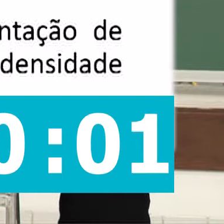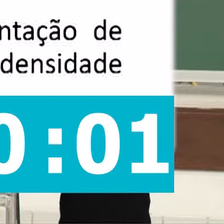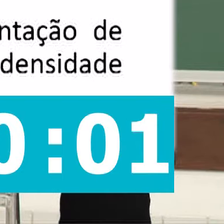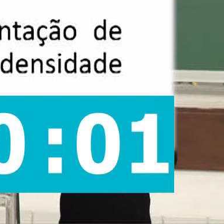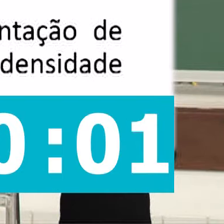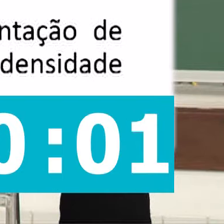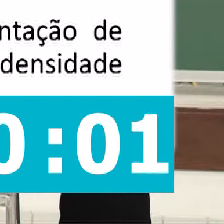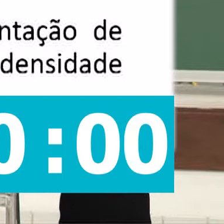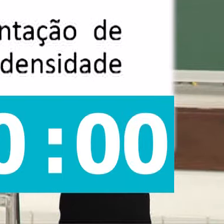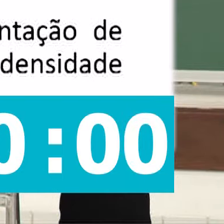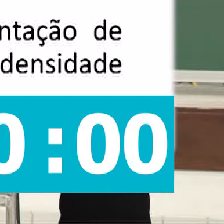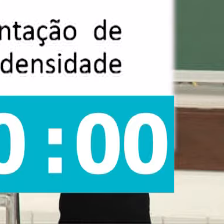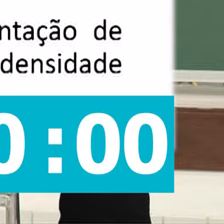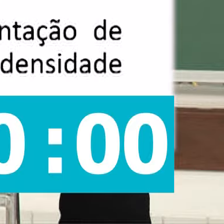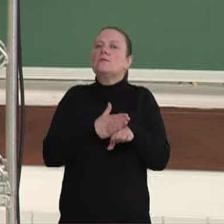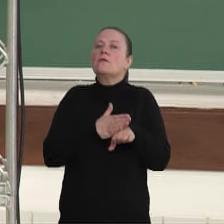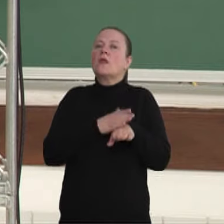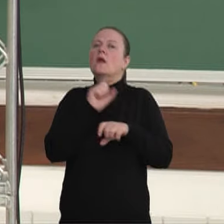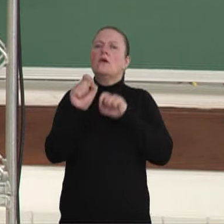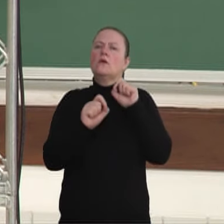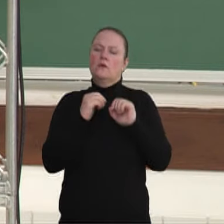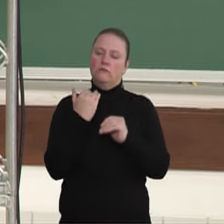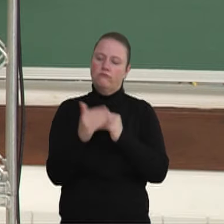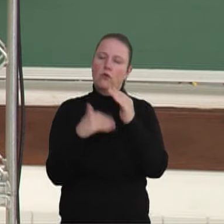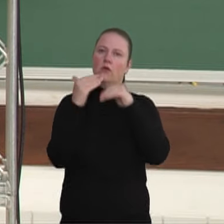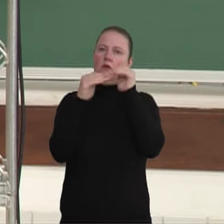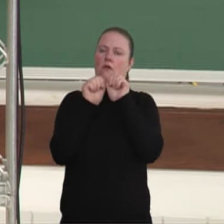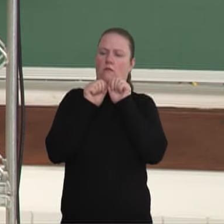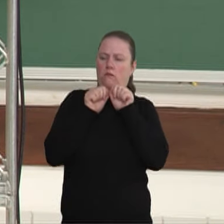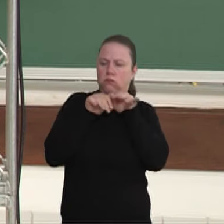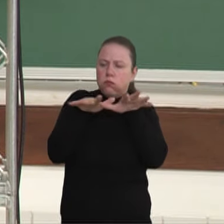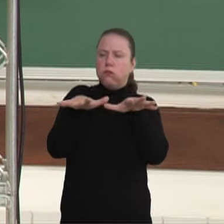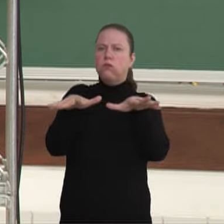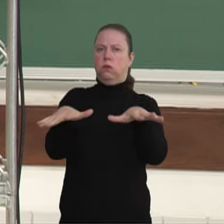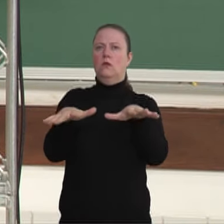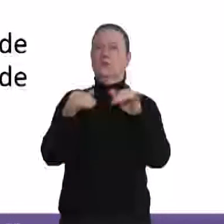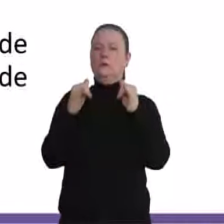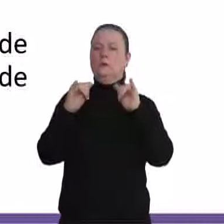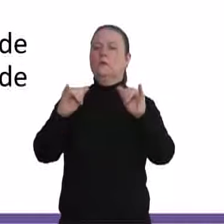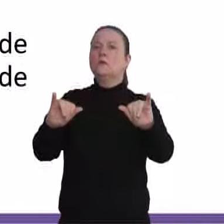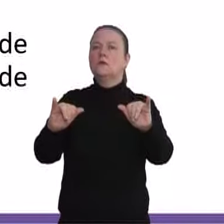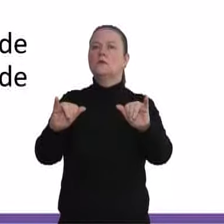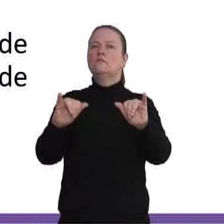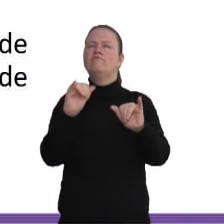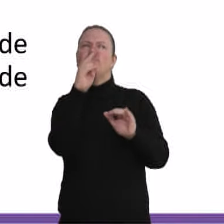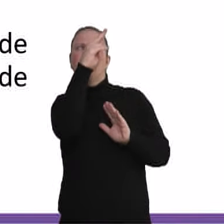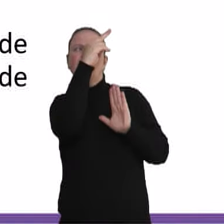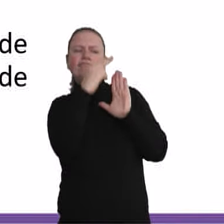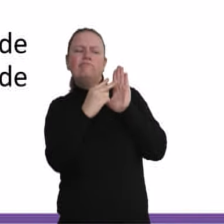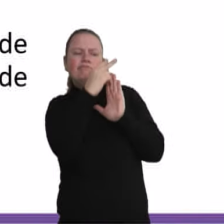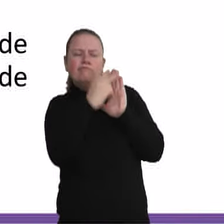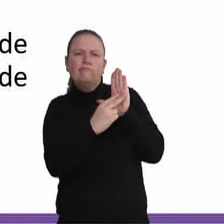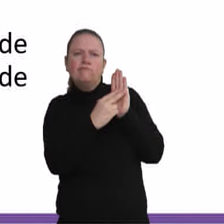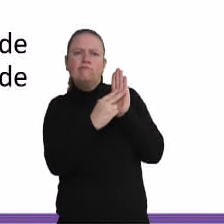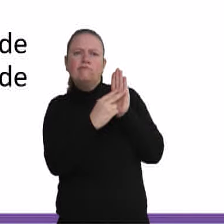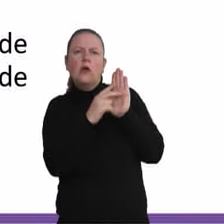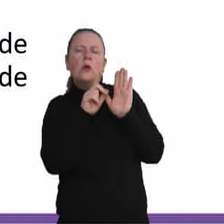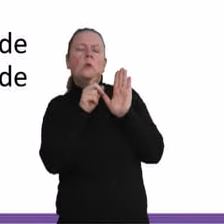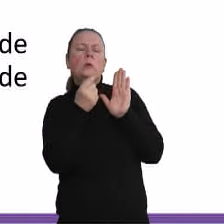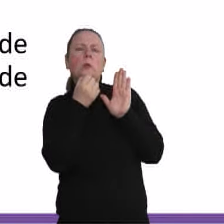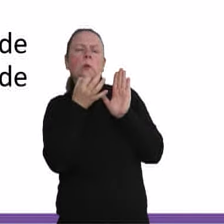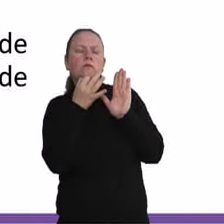nosso exercício. Então, assim, sobre os processos de propagação de calor, analise as alternativas a seguir e marque a